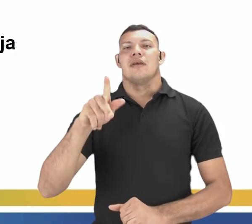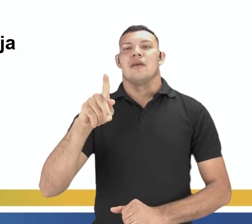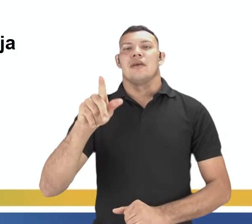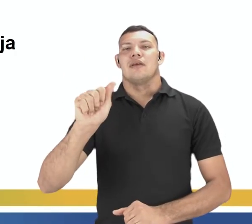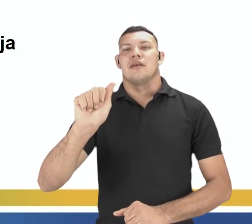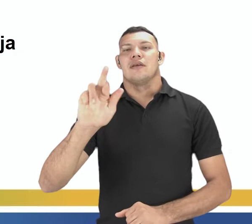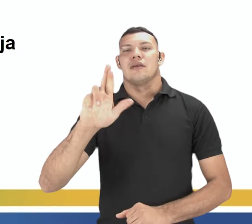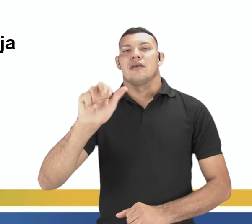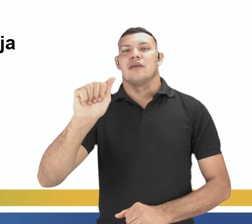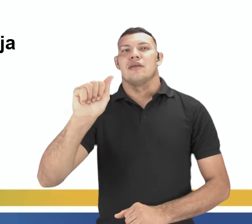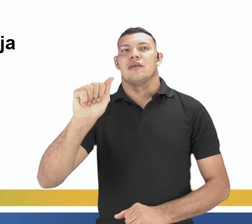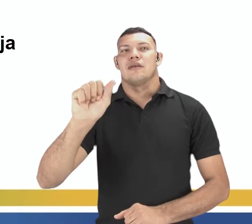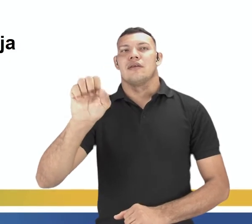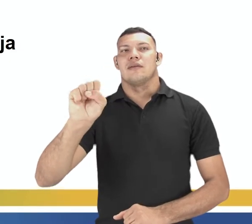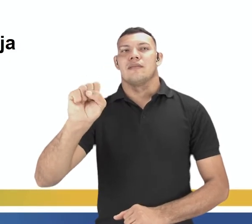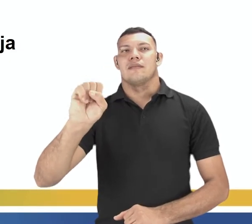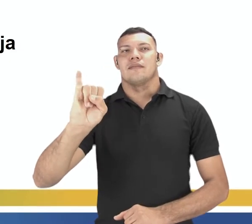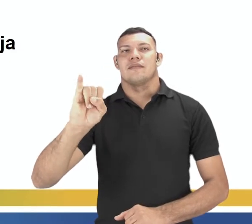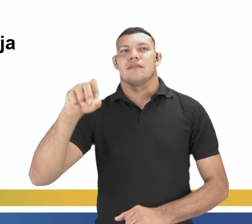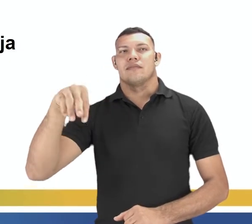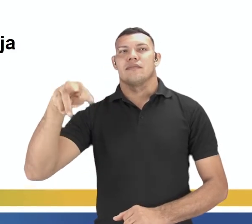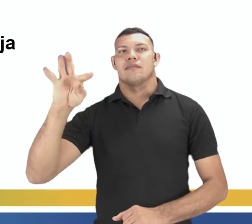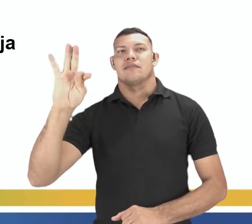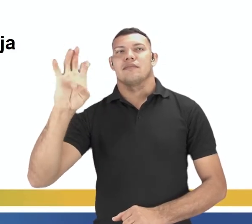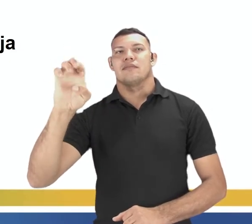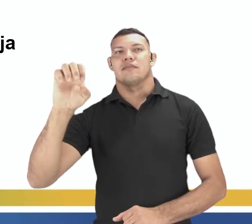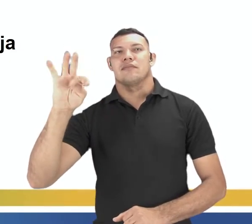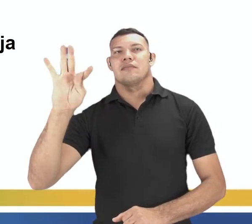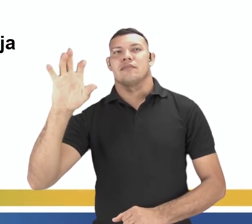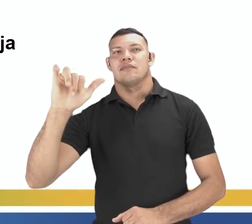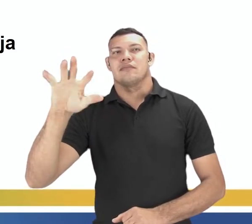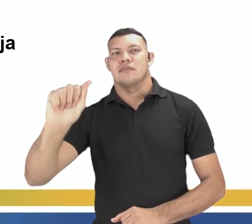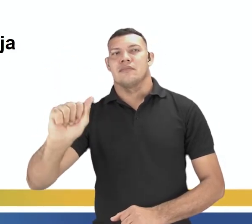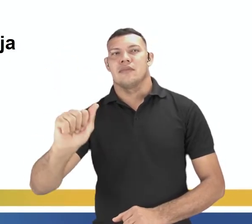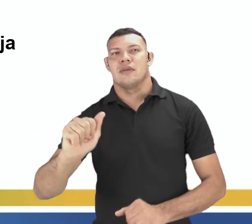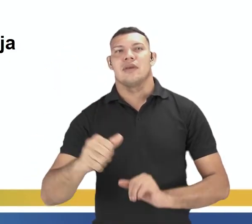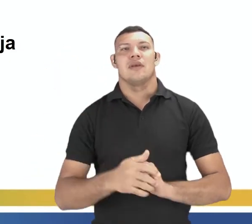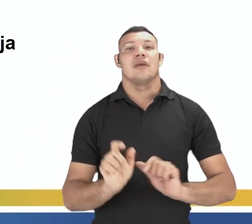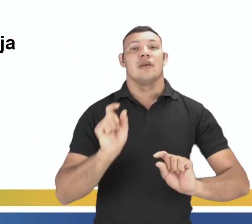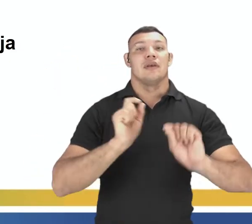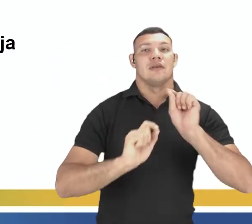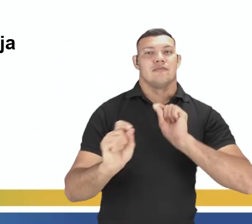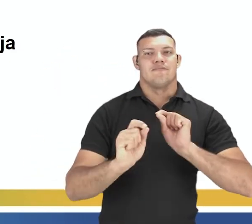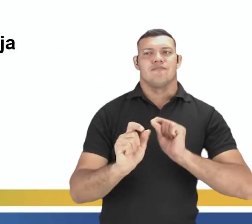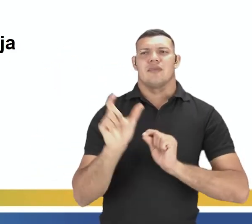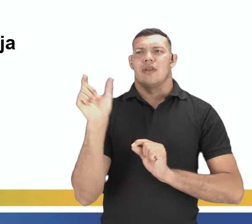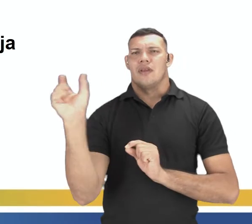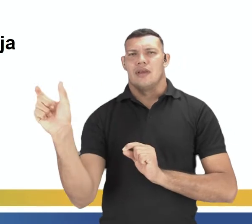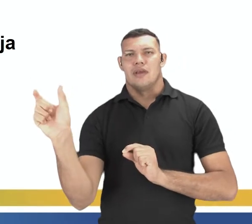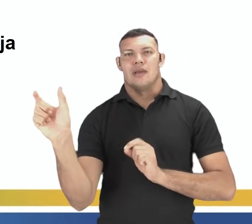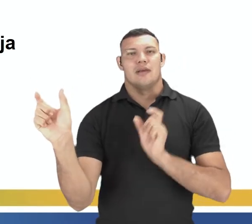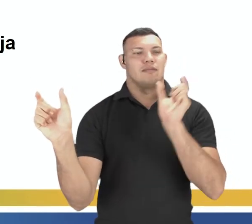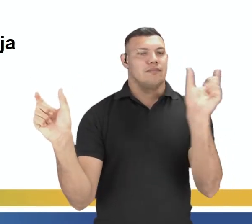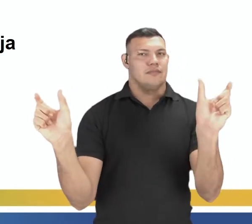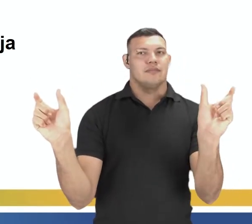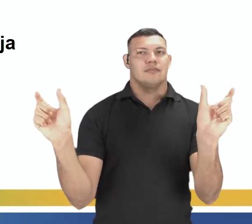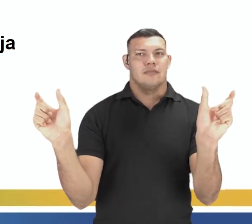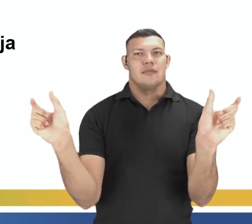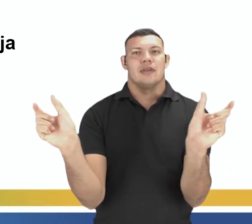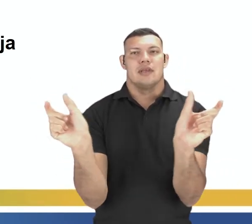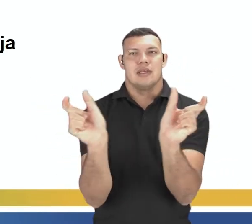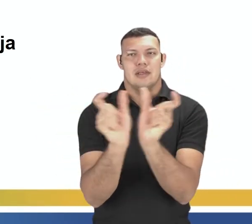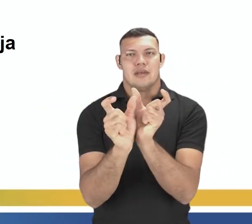Parasintética. Assim como a derivação prefixal e sufixal, a derivação parasintética